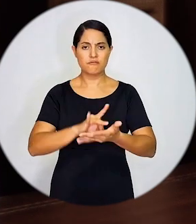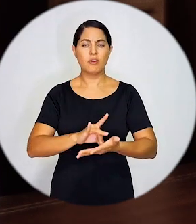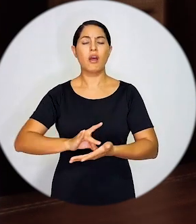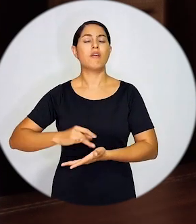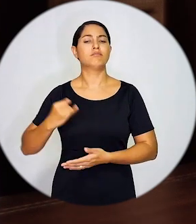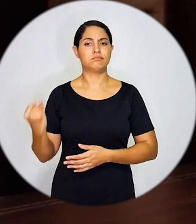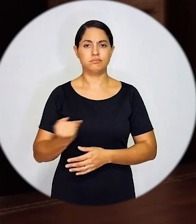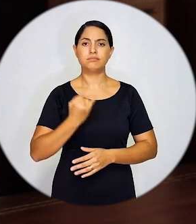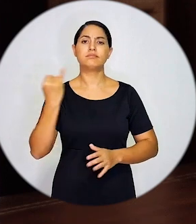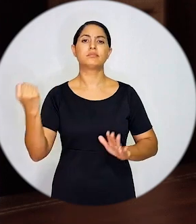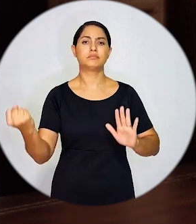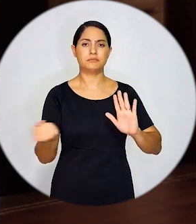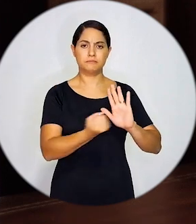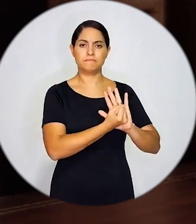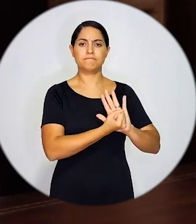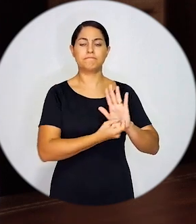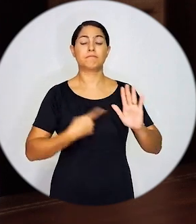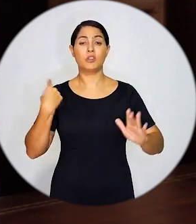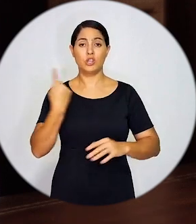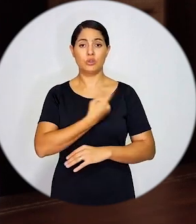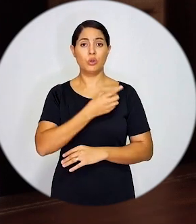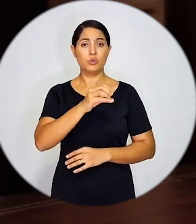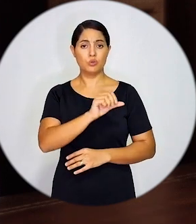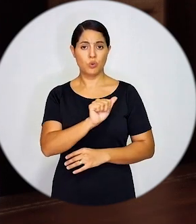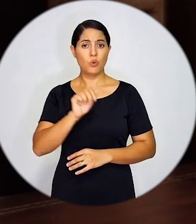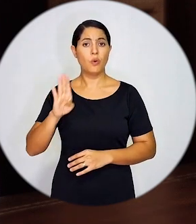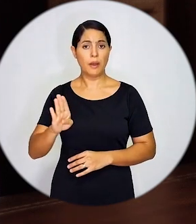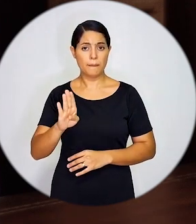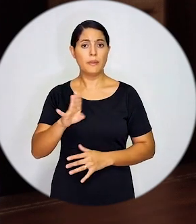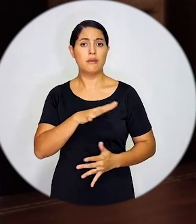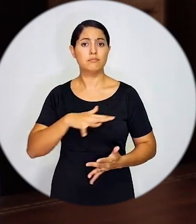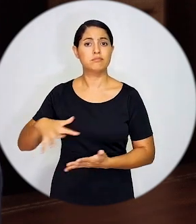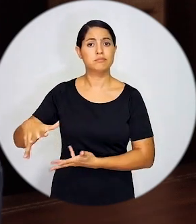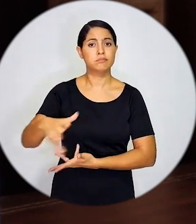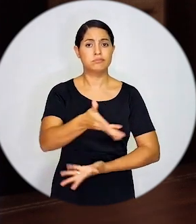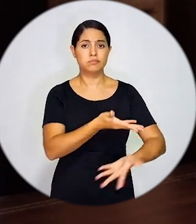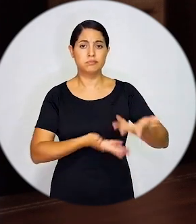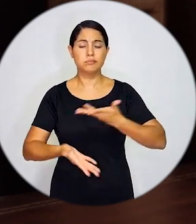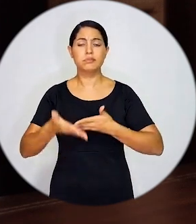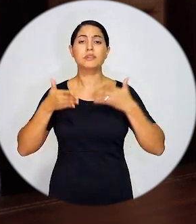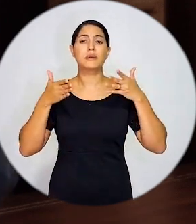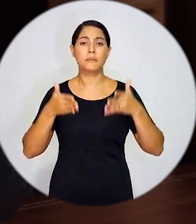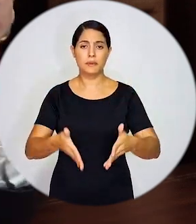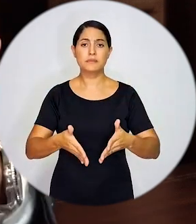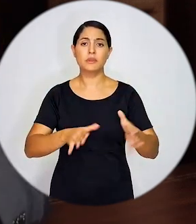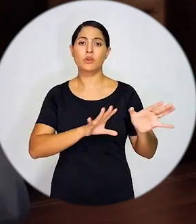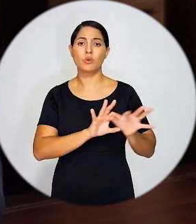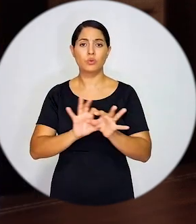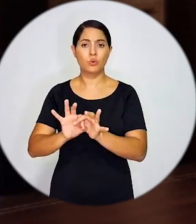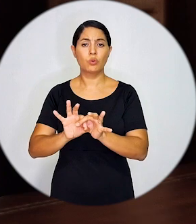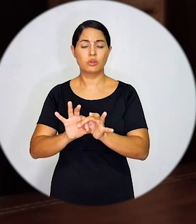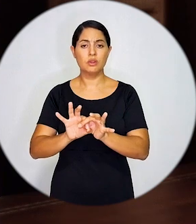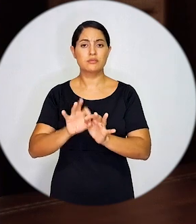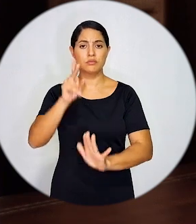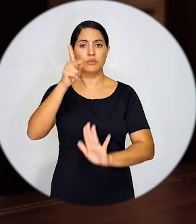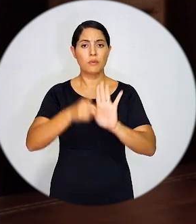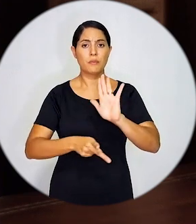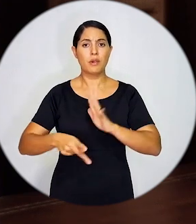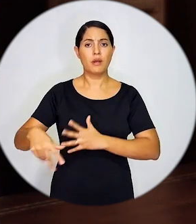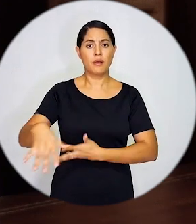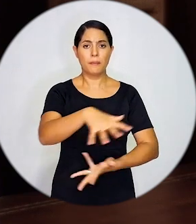que marca a internacionalização da nossa entidade, a integração da OAB no plano